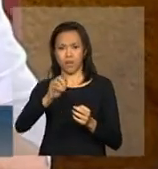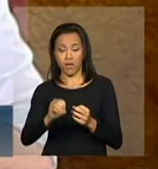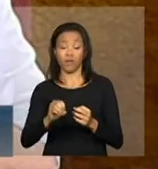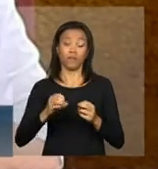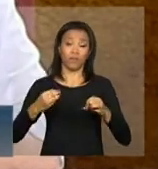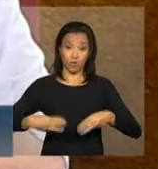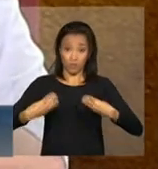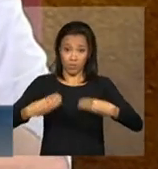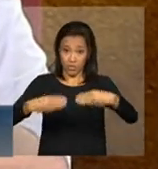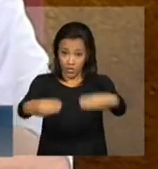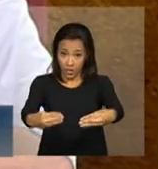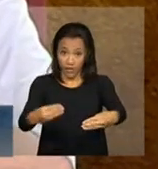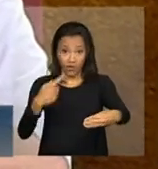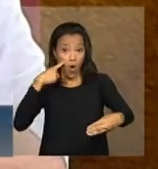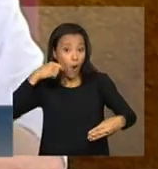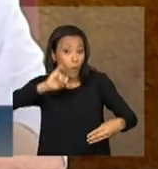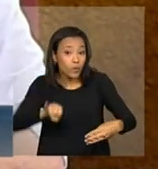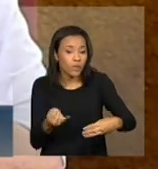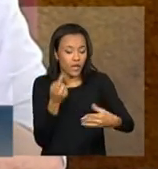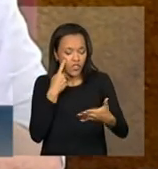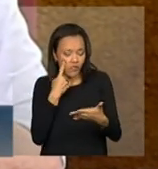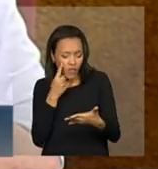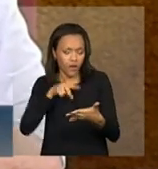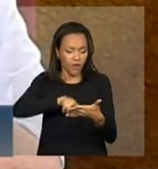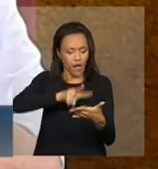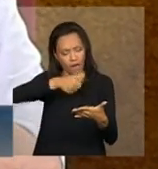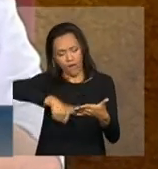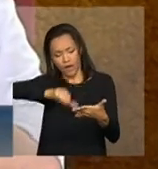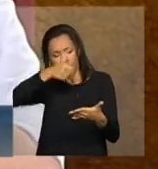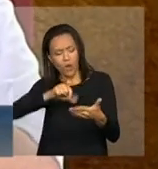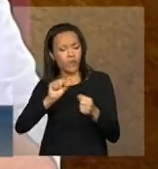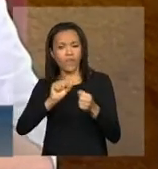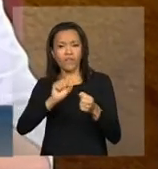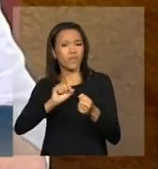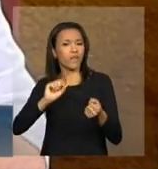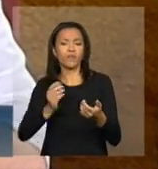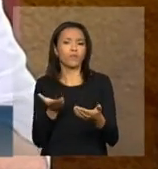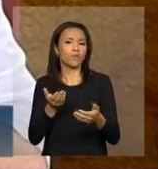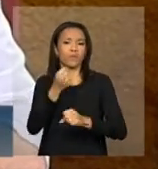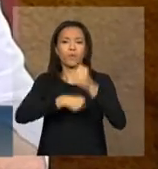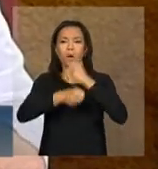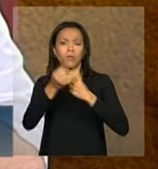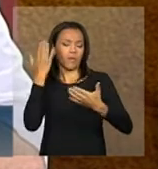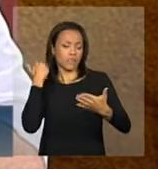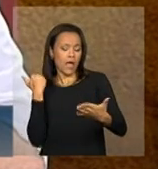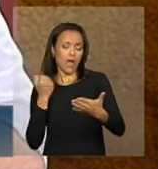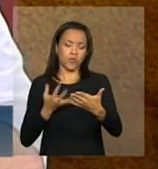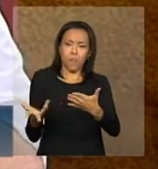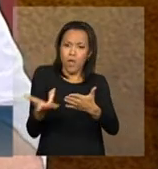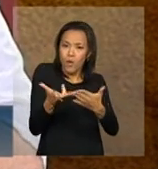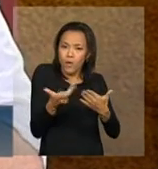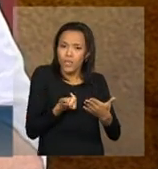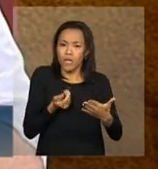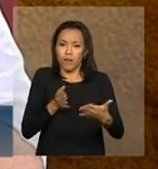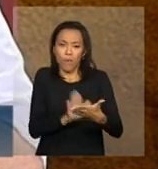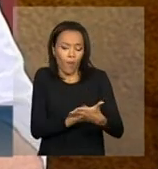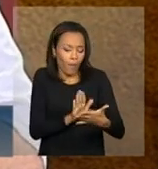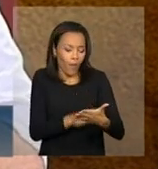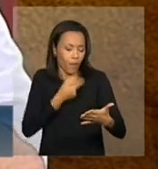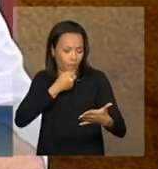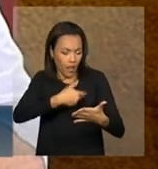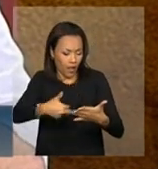oportunidade de estar revendo tudo o que nós fizemos no ano passado, aperfeiçoando, propondo novos